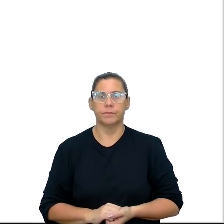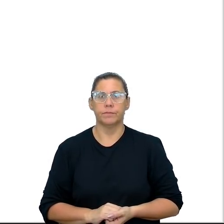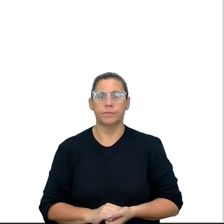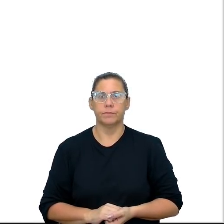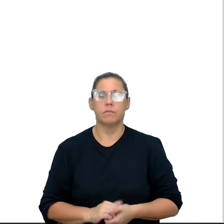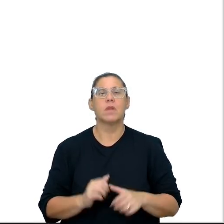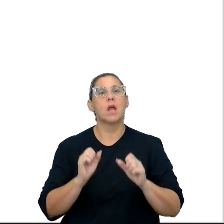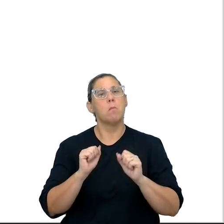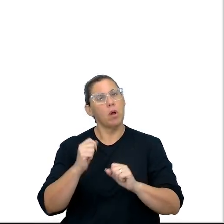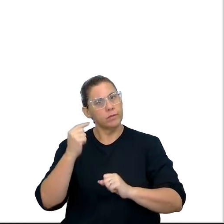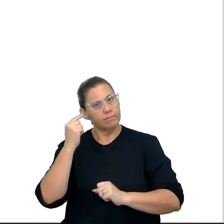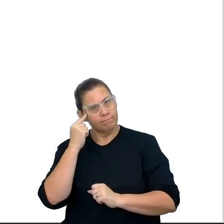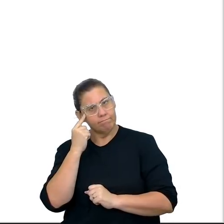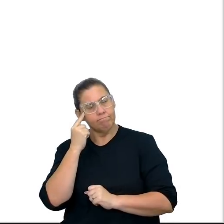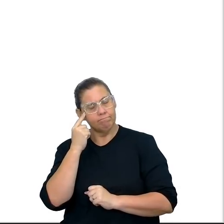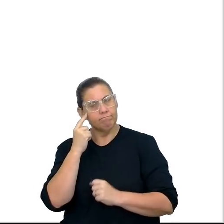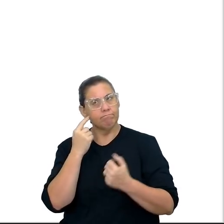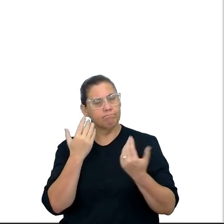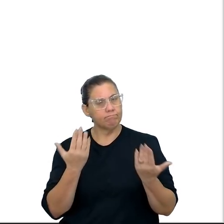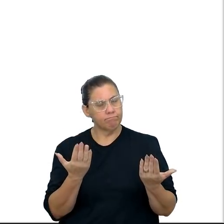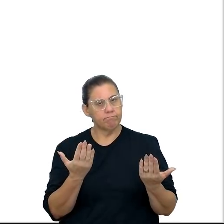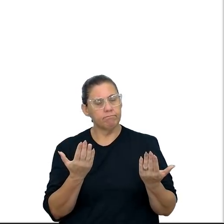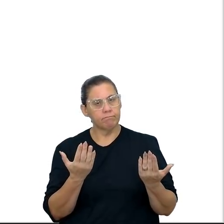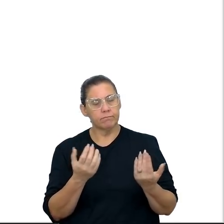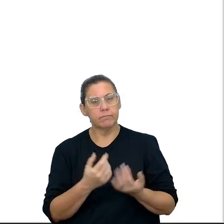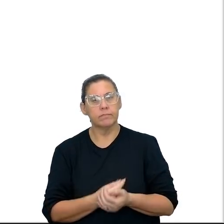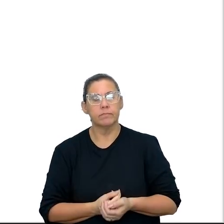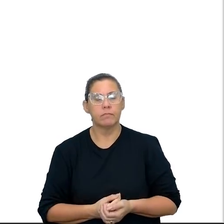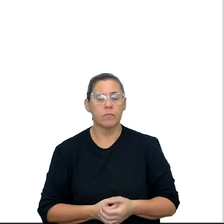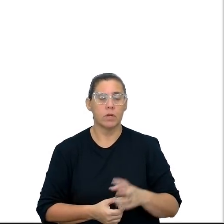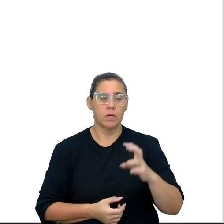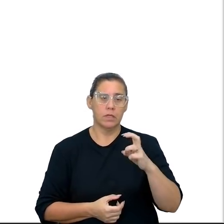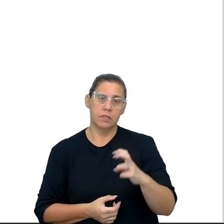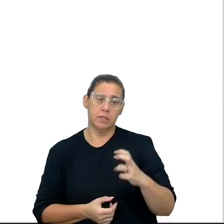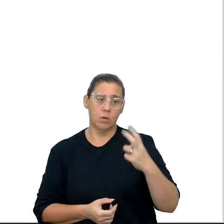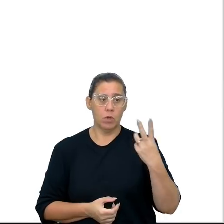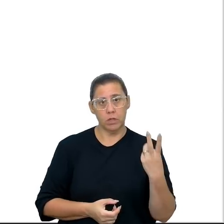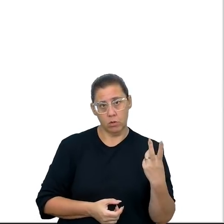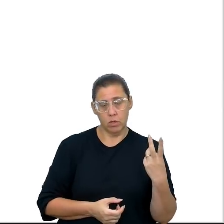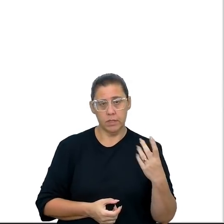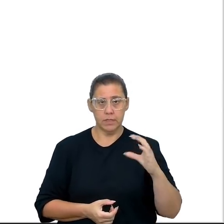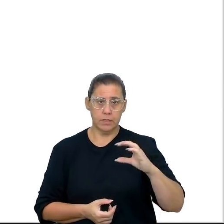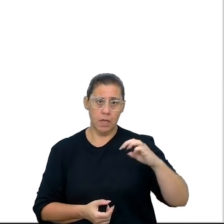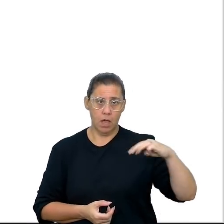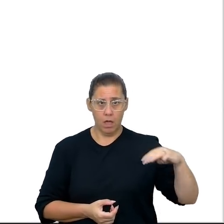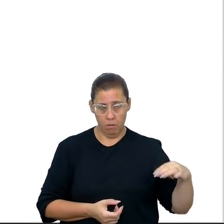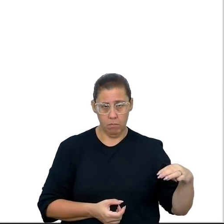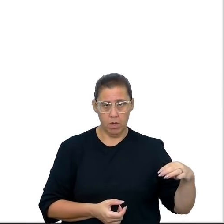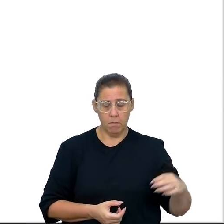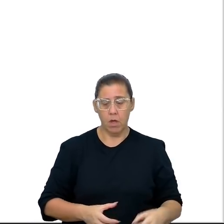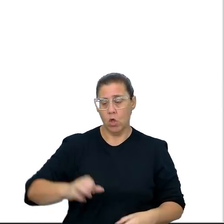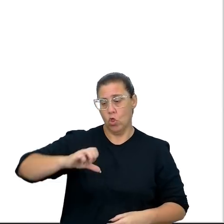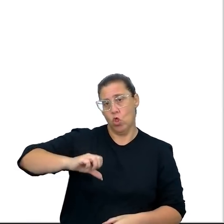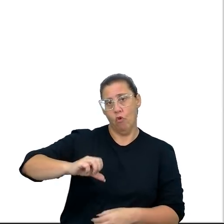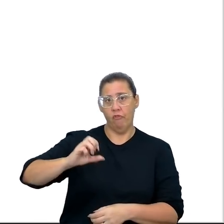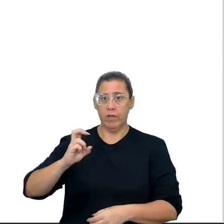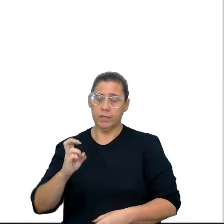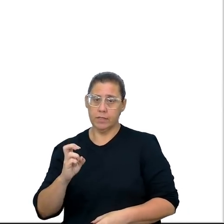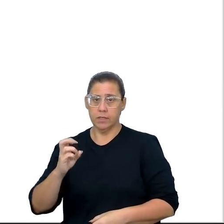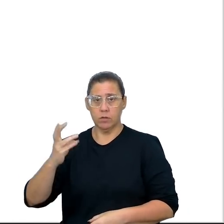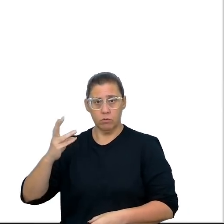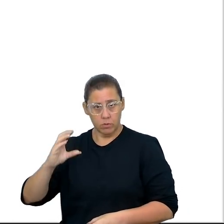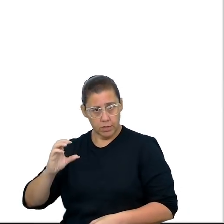eles podem pensar assim, ó, que 52 centímetros para 95